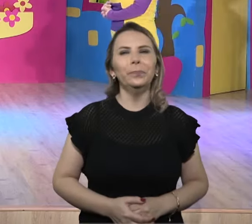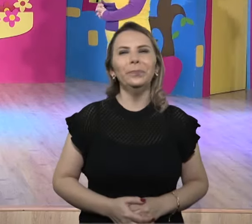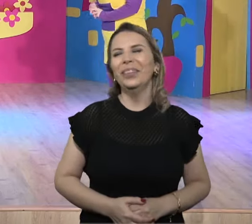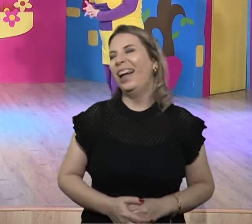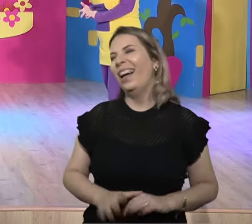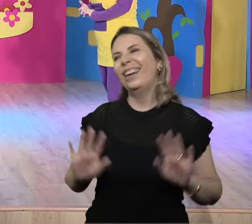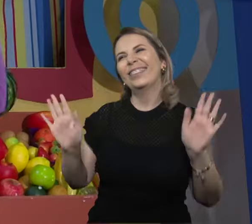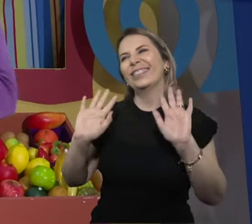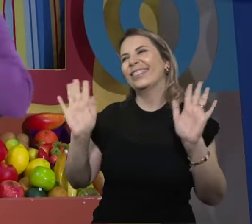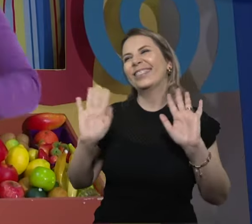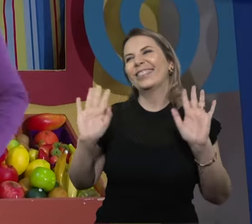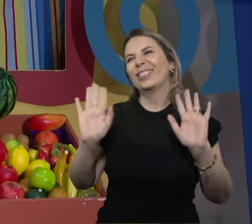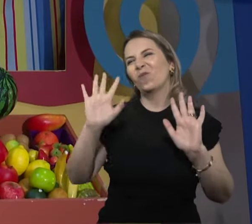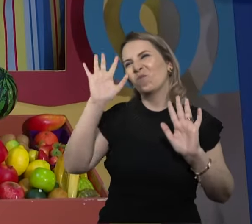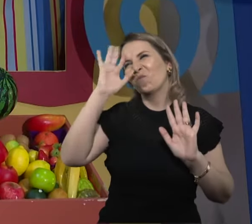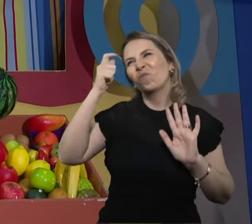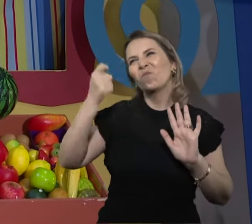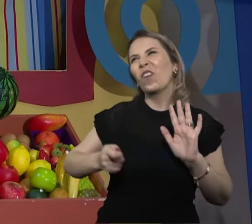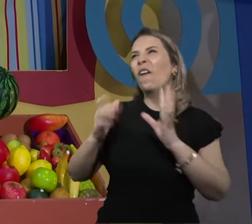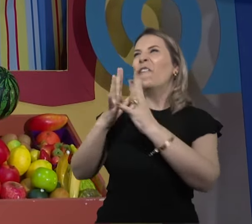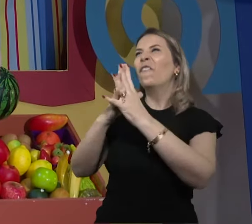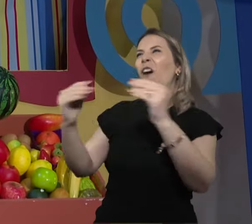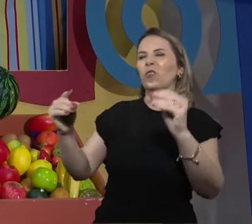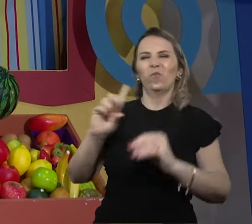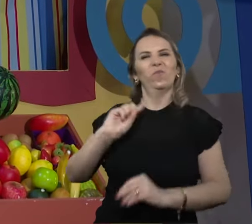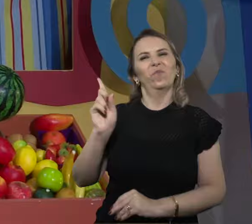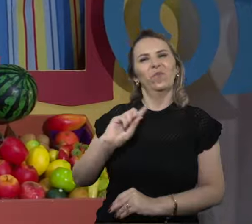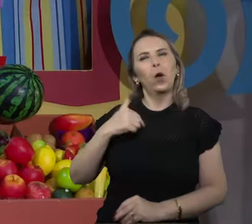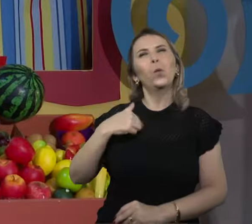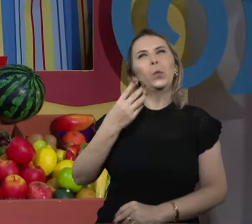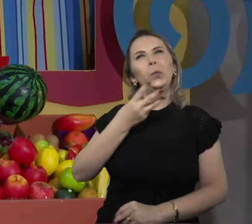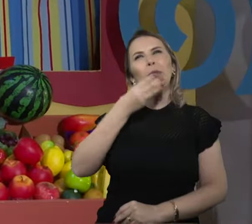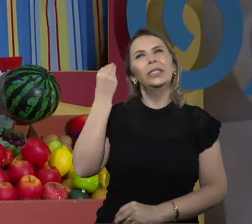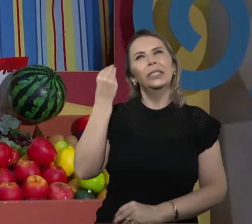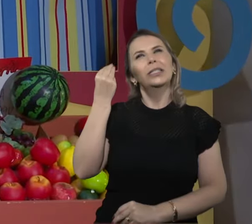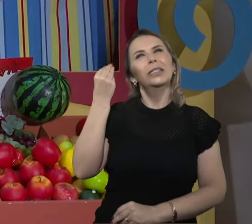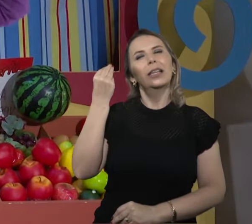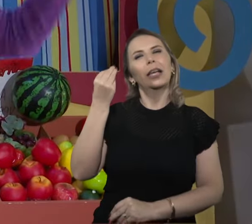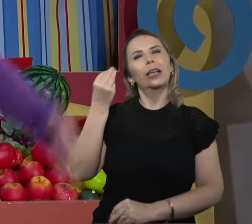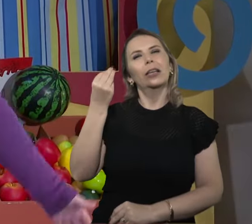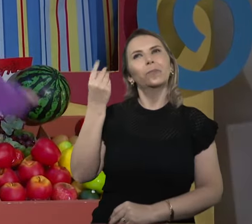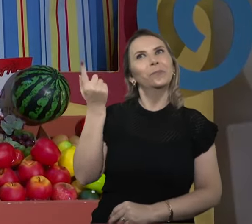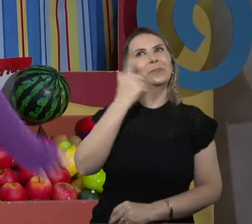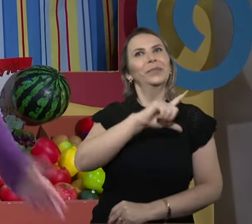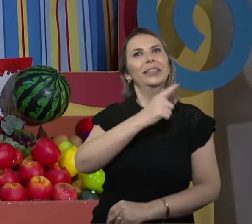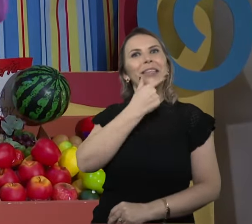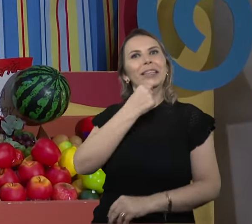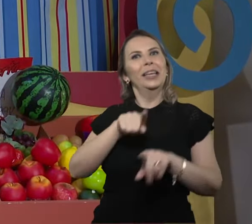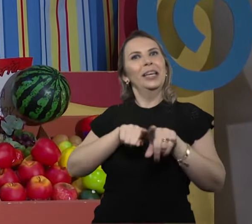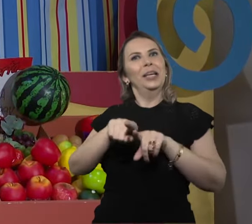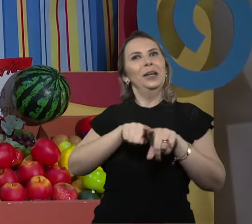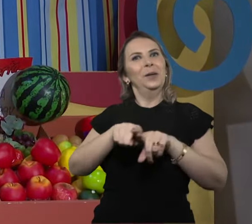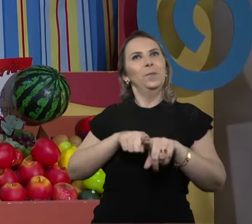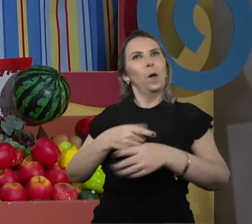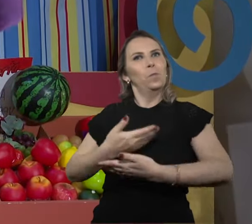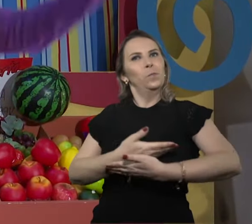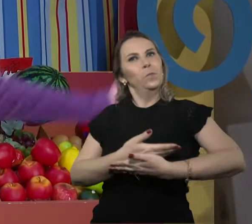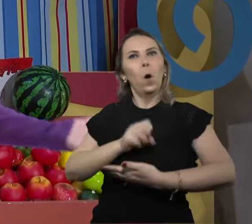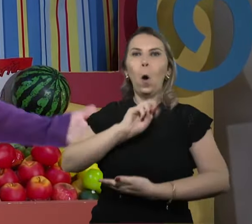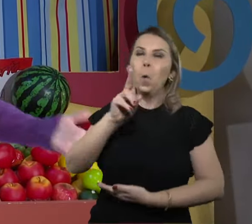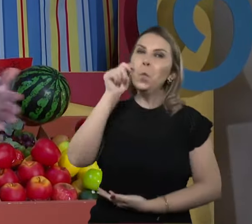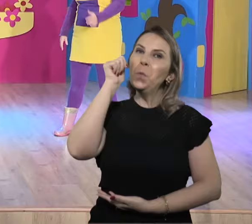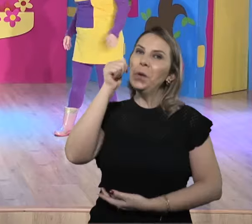Ah, Pamonha. Não, agora eu tô gostando muito dessa ideia de ter um novo irmão